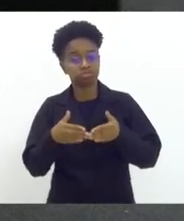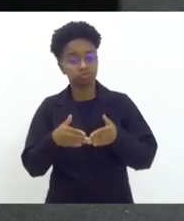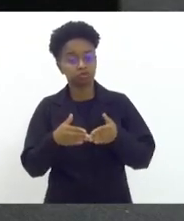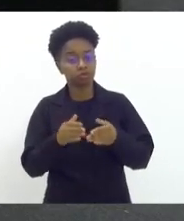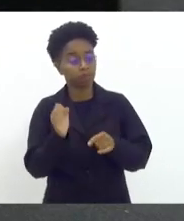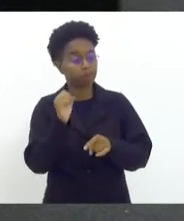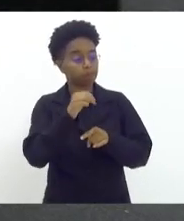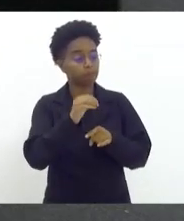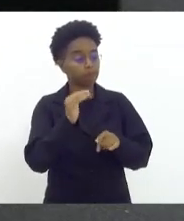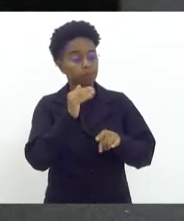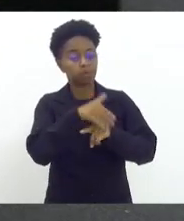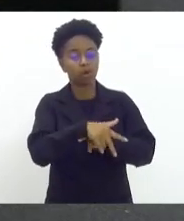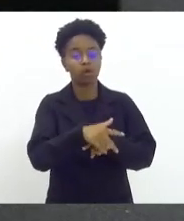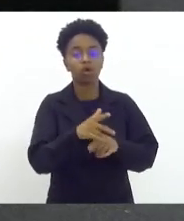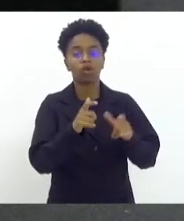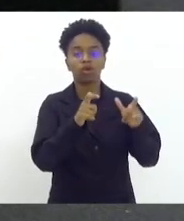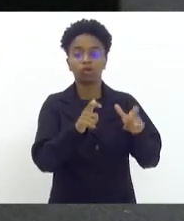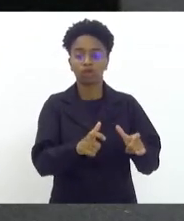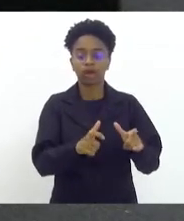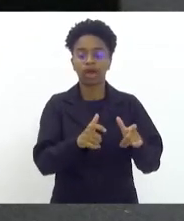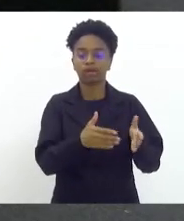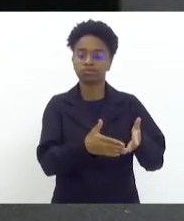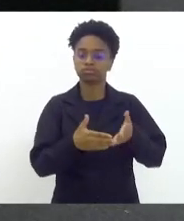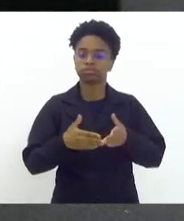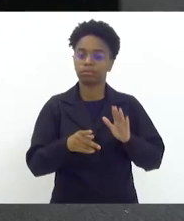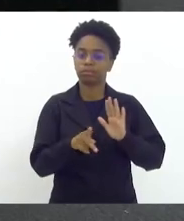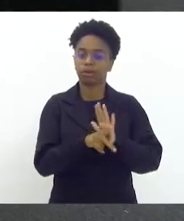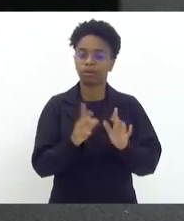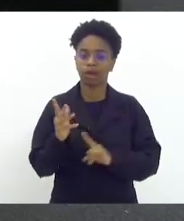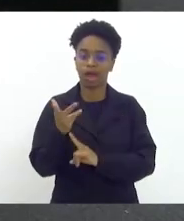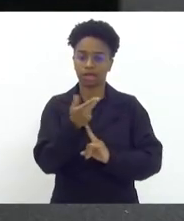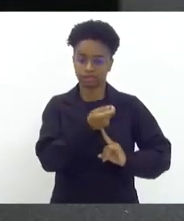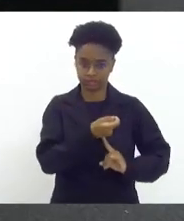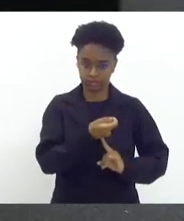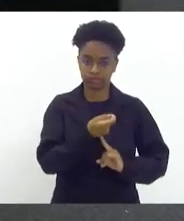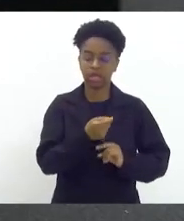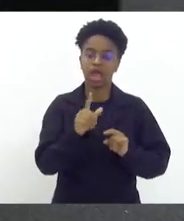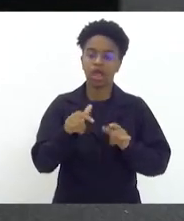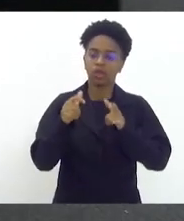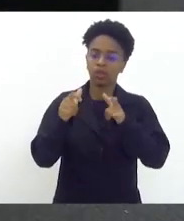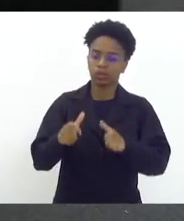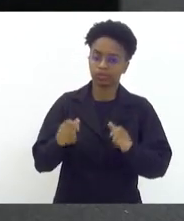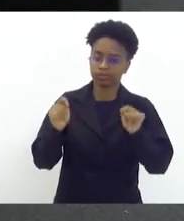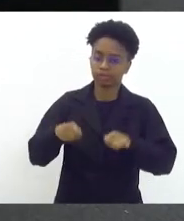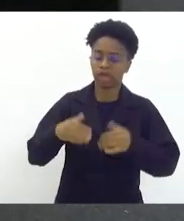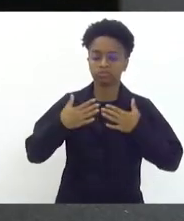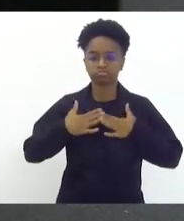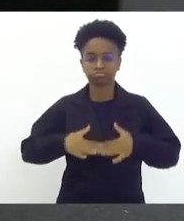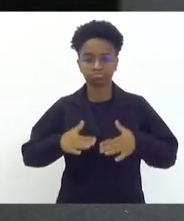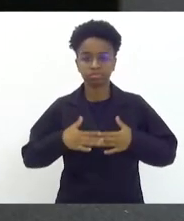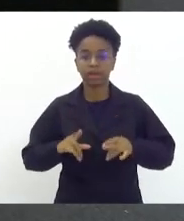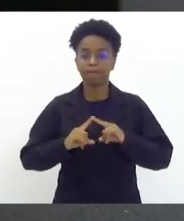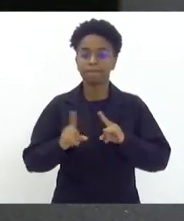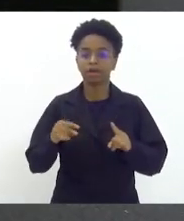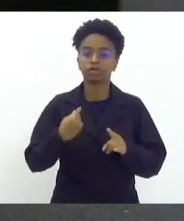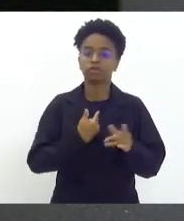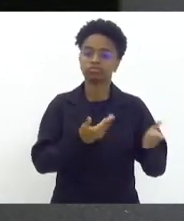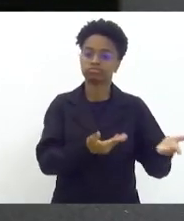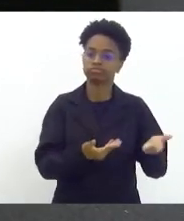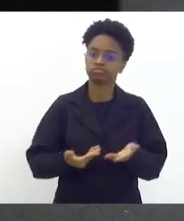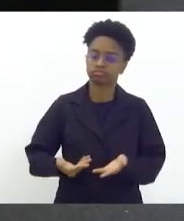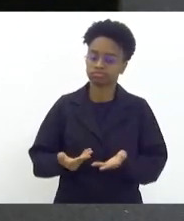dos Artistas também é um espaço garantido a eles Claro né de repouso e nós vamos trazer aqui para